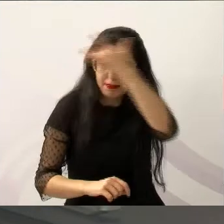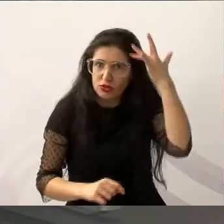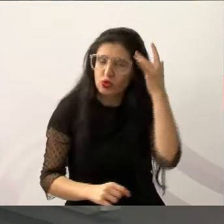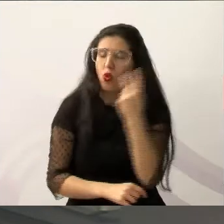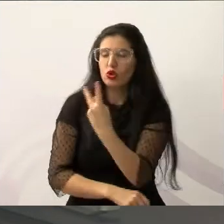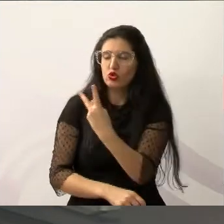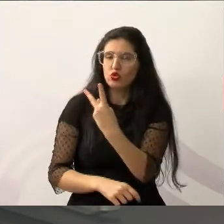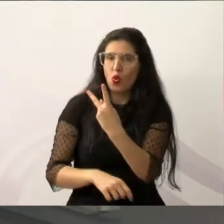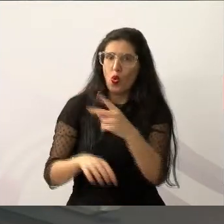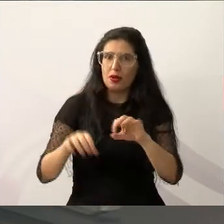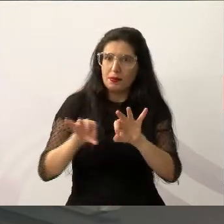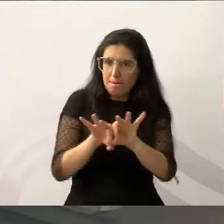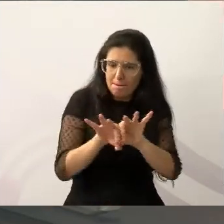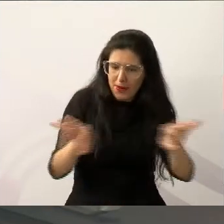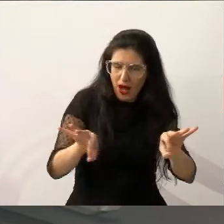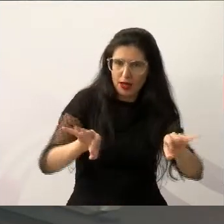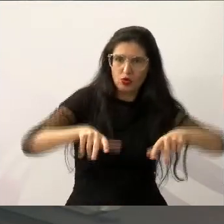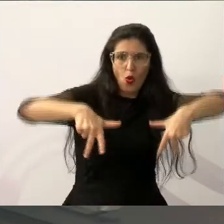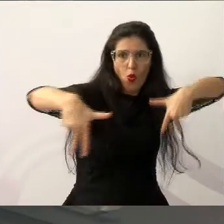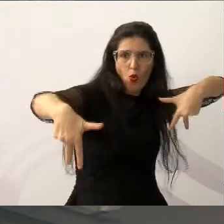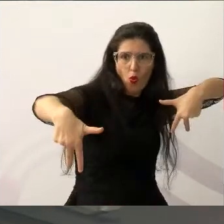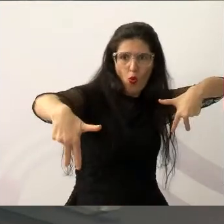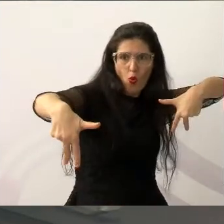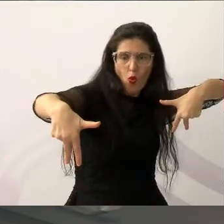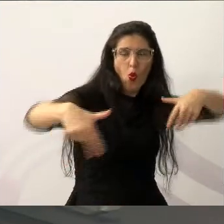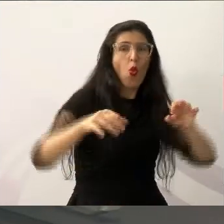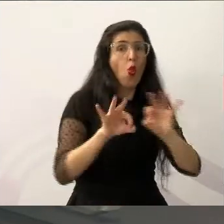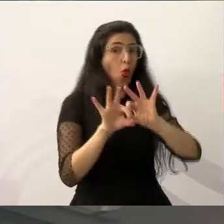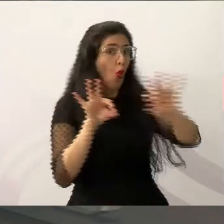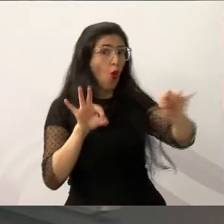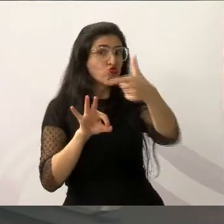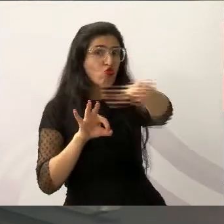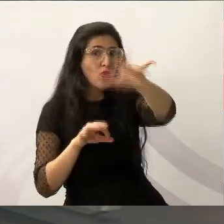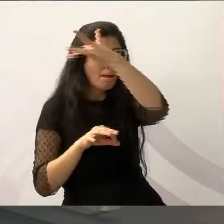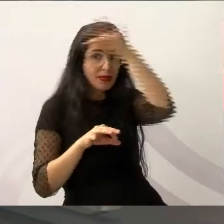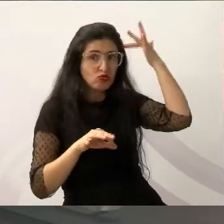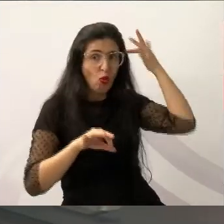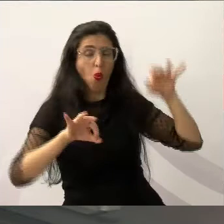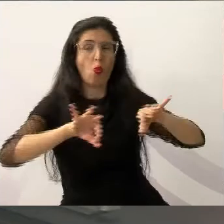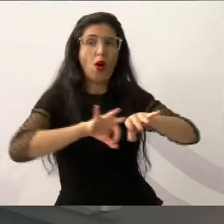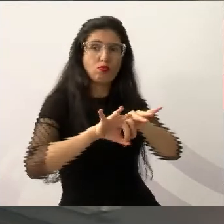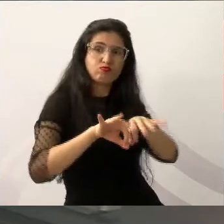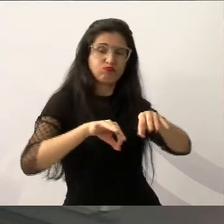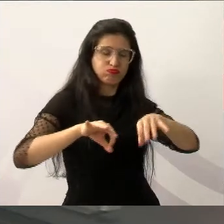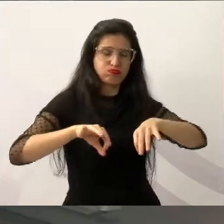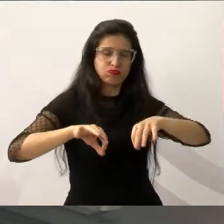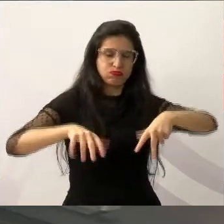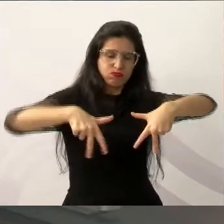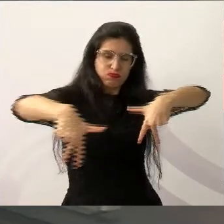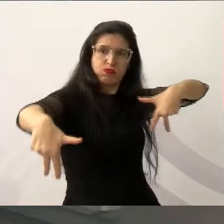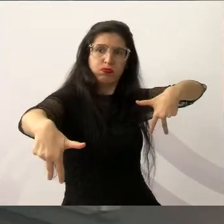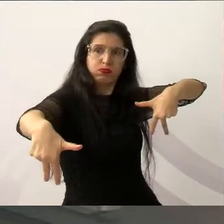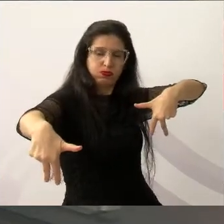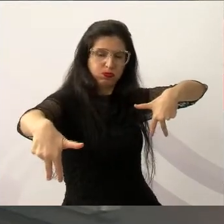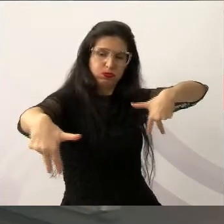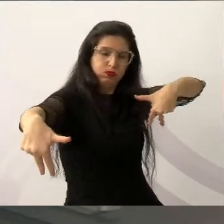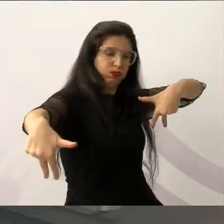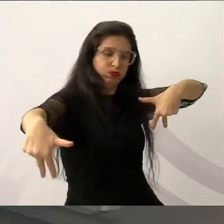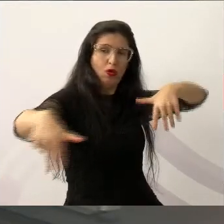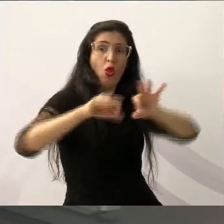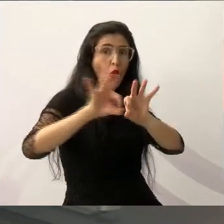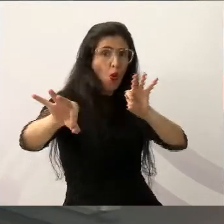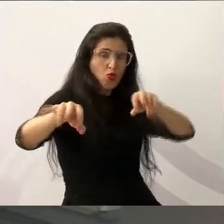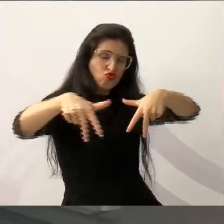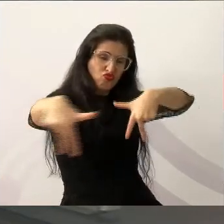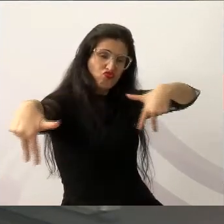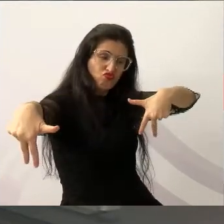metros de distância do cliente. Não dá para ficar da forma que está. E volta